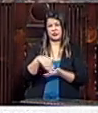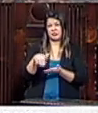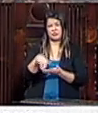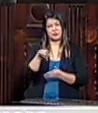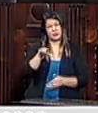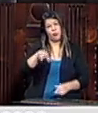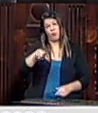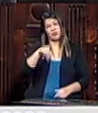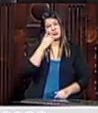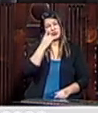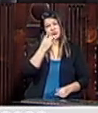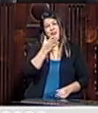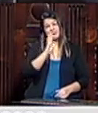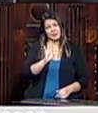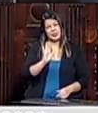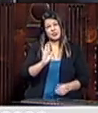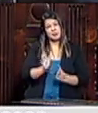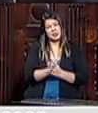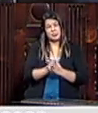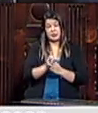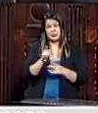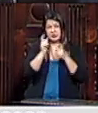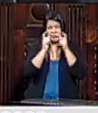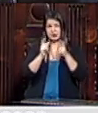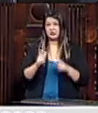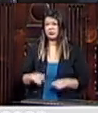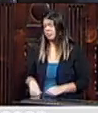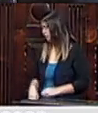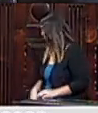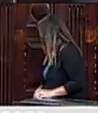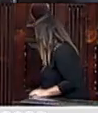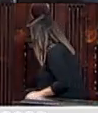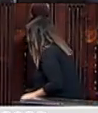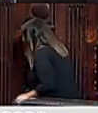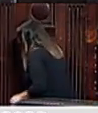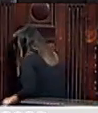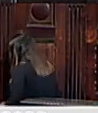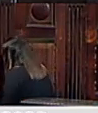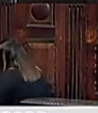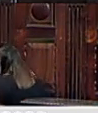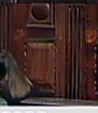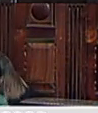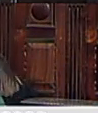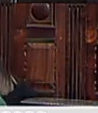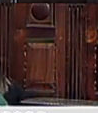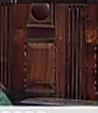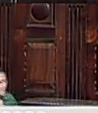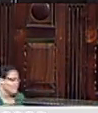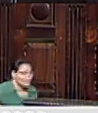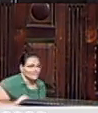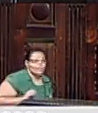problema. Parabéns, o senhor milita nessa área. A gente tem também uma demanda lá com o Barrinha, na